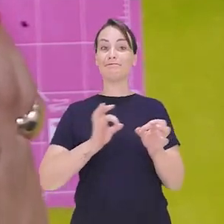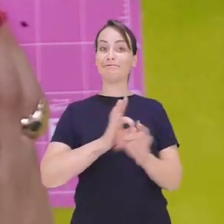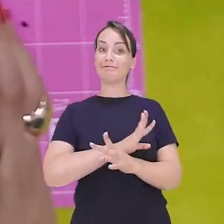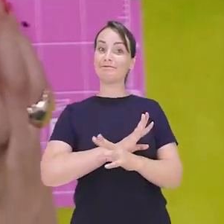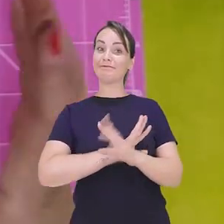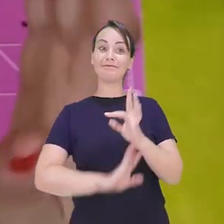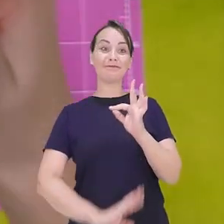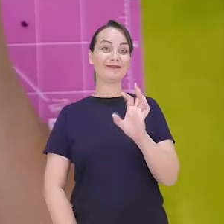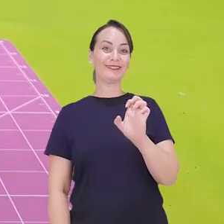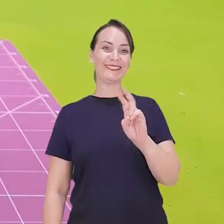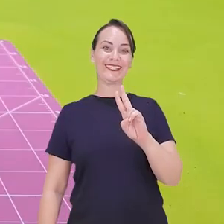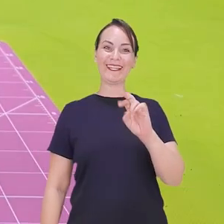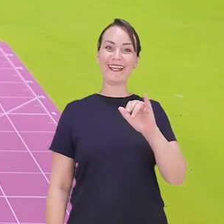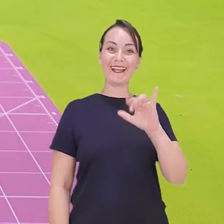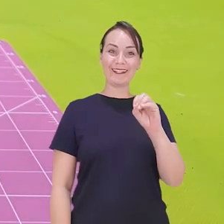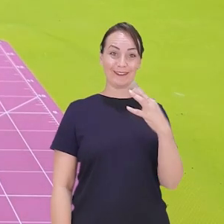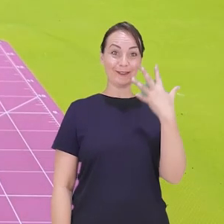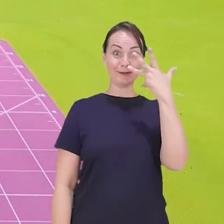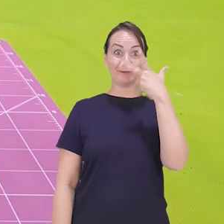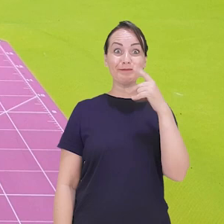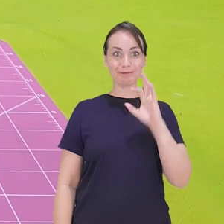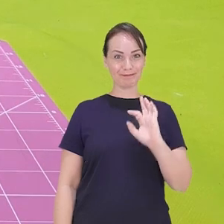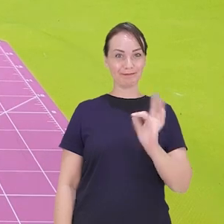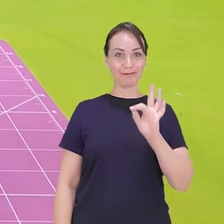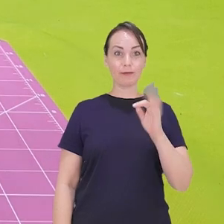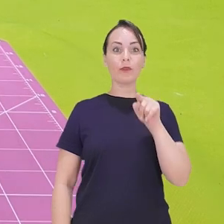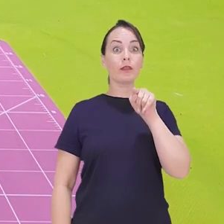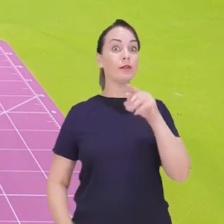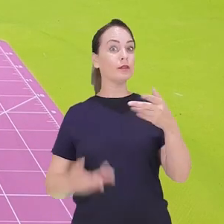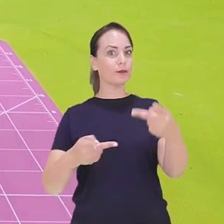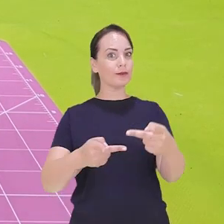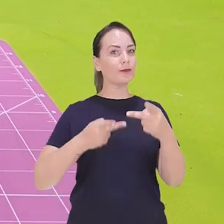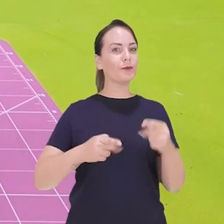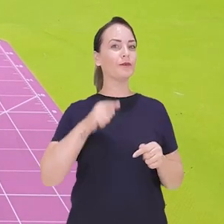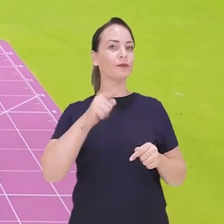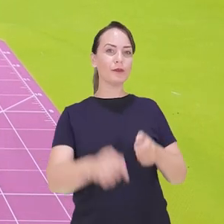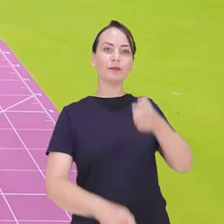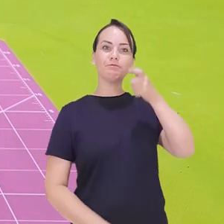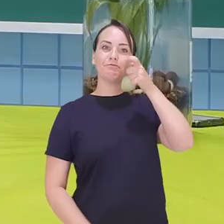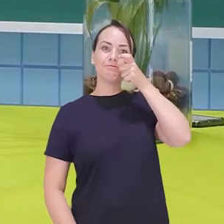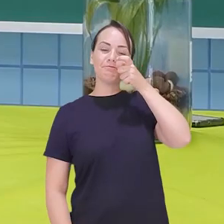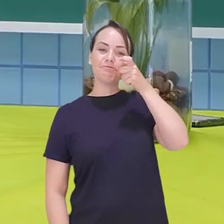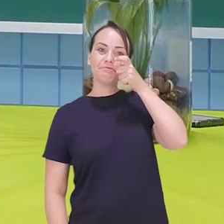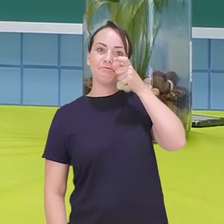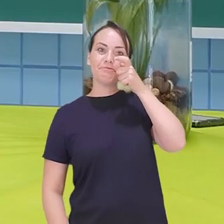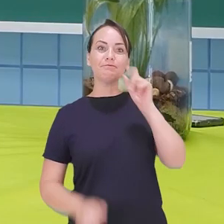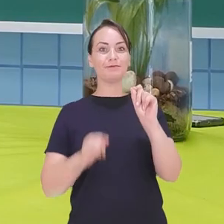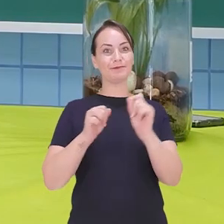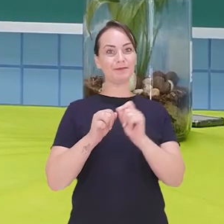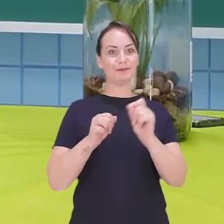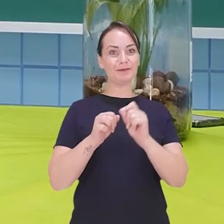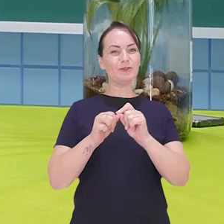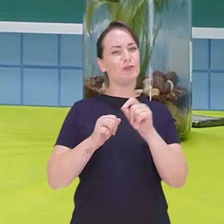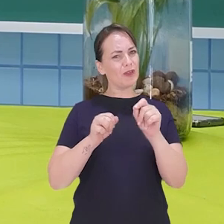pote, feche e está pronto o seu terrário. Ficou muito bonito, não é? E eu faço um convite para você que